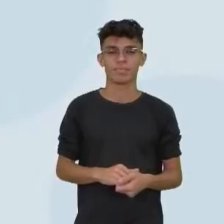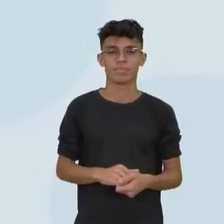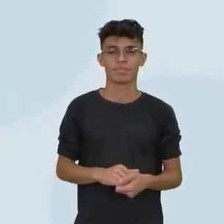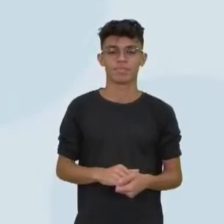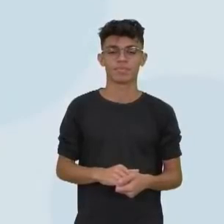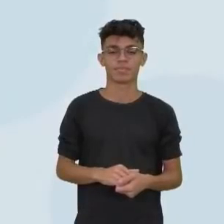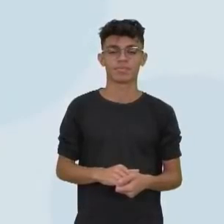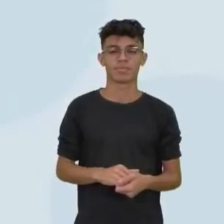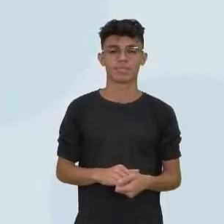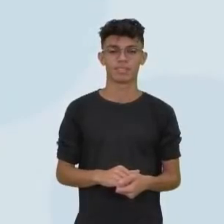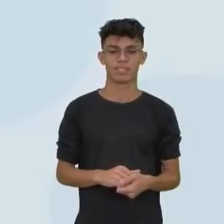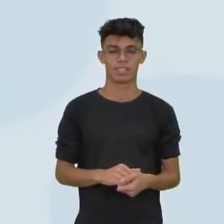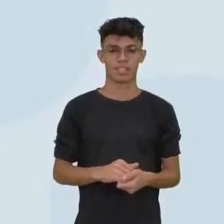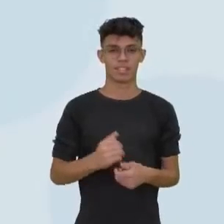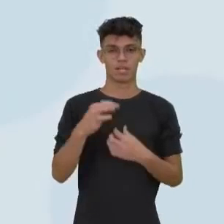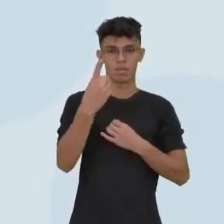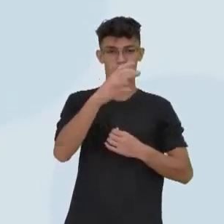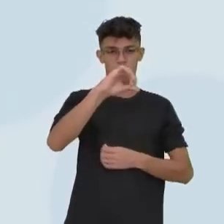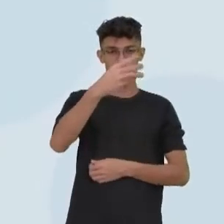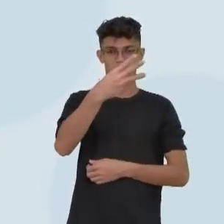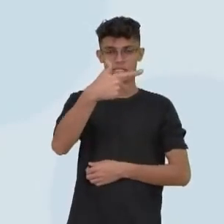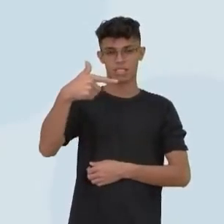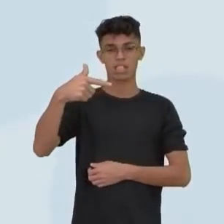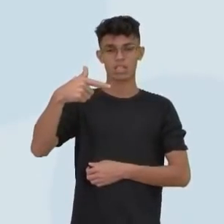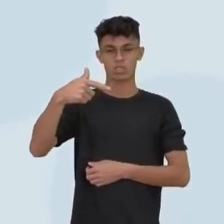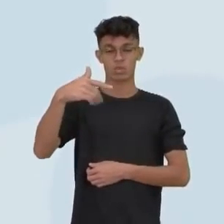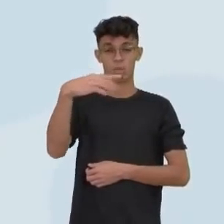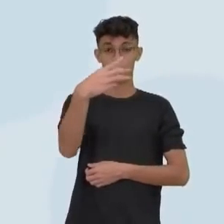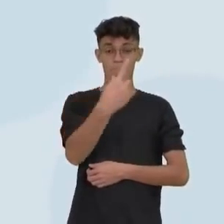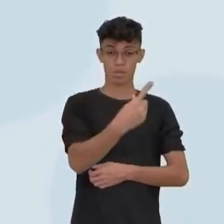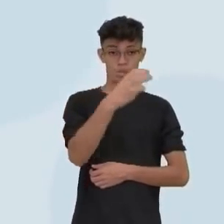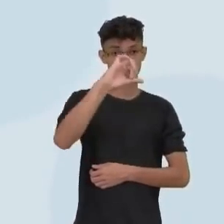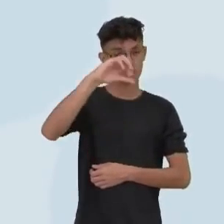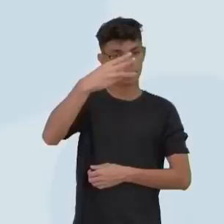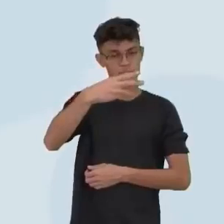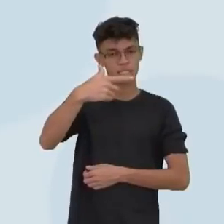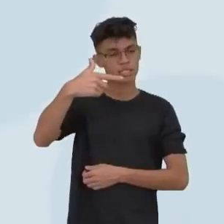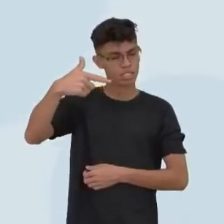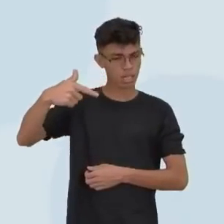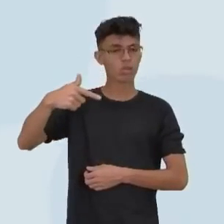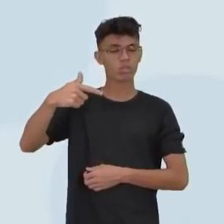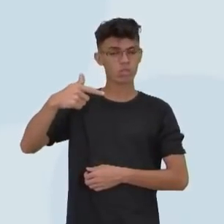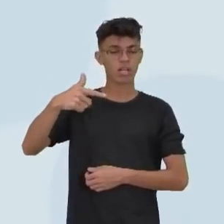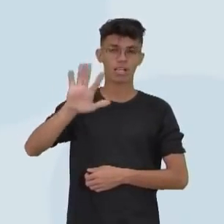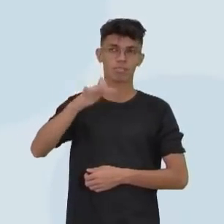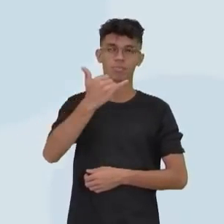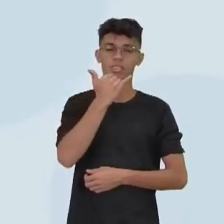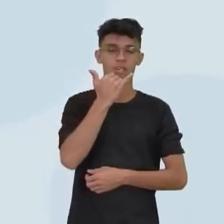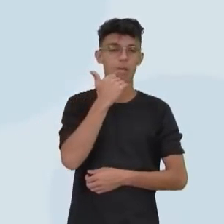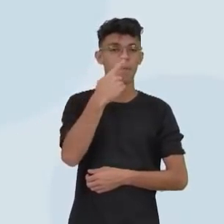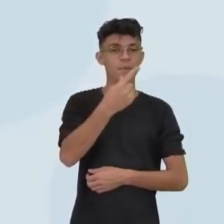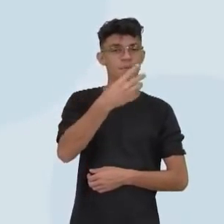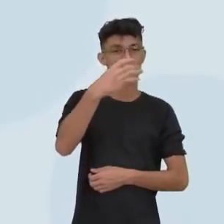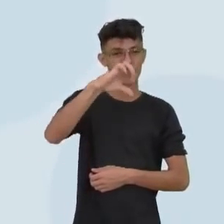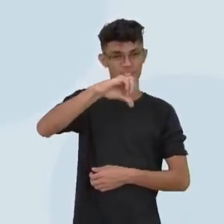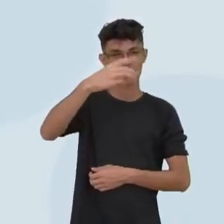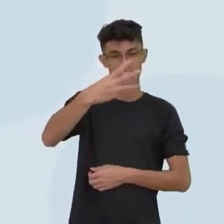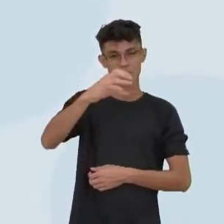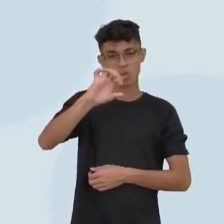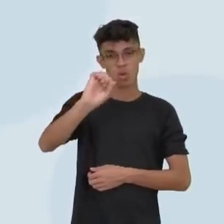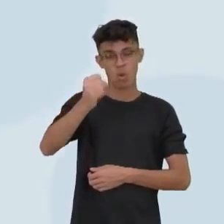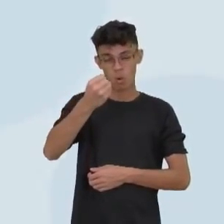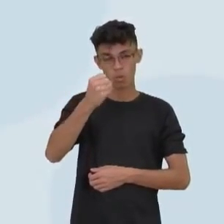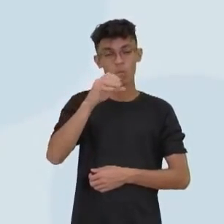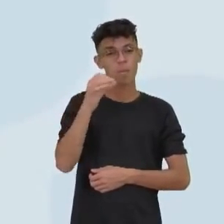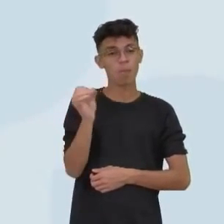que inicia-se em 1937. Em 1937 é que teriam, perdão, em 1938 teriam novas